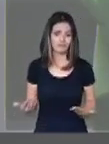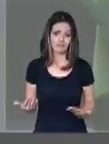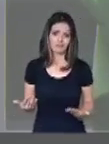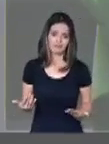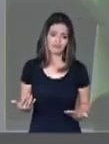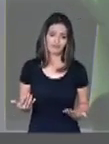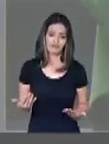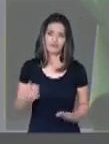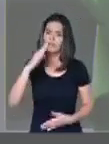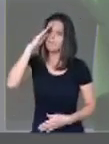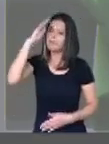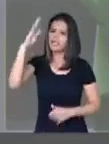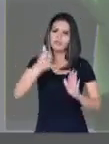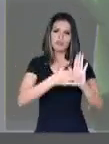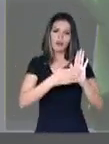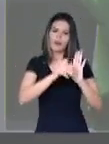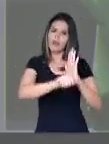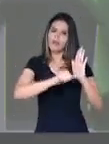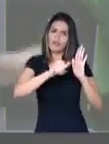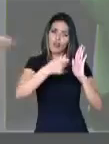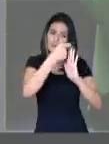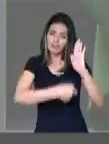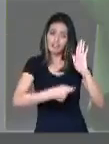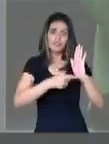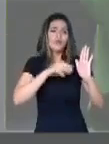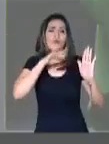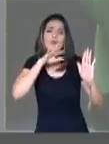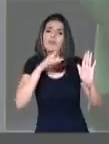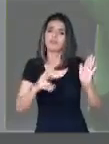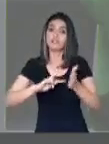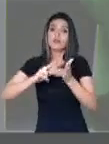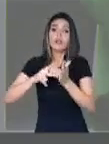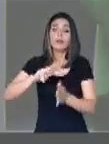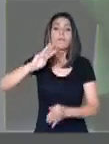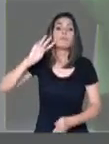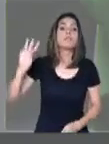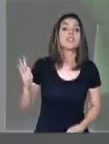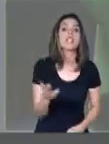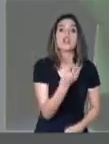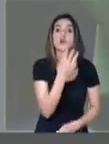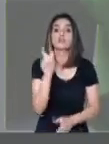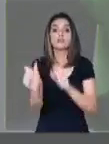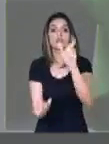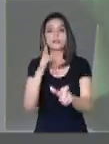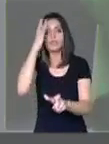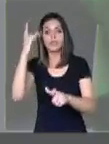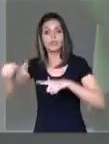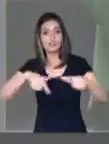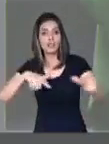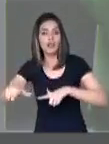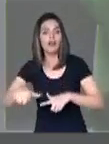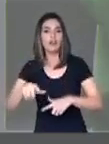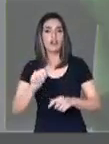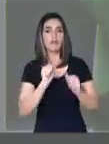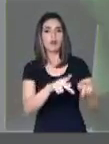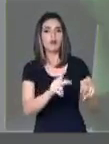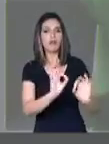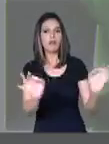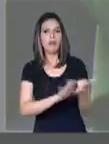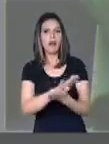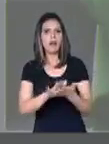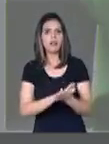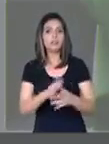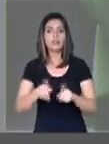destaque, o eixo da reforma é muito ruim. Significa milhões de trabalhadores sem aposentadoria. Significa uma aposentadoria